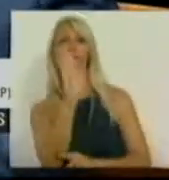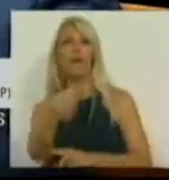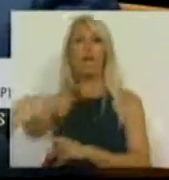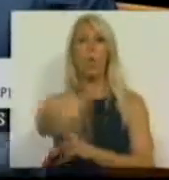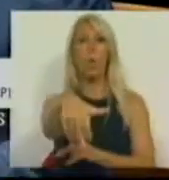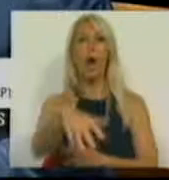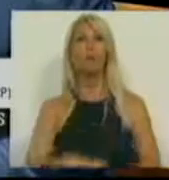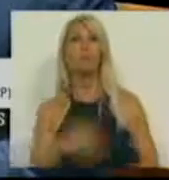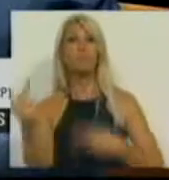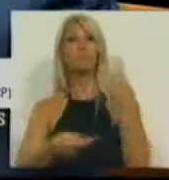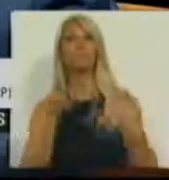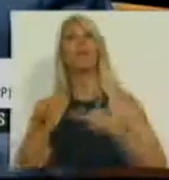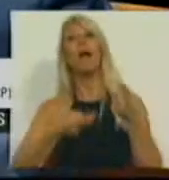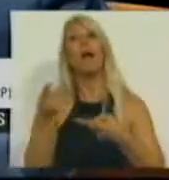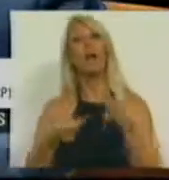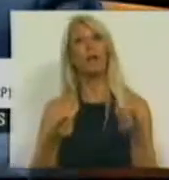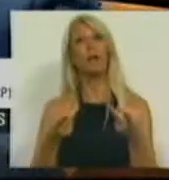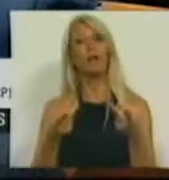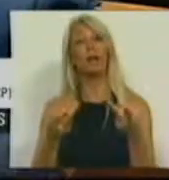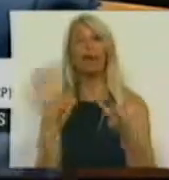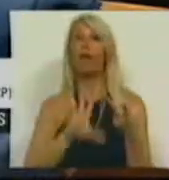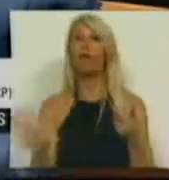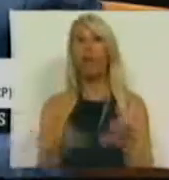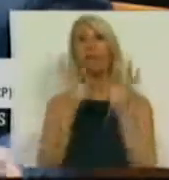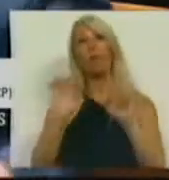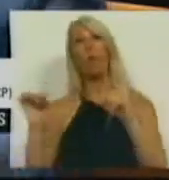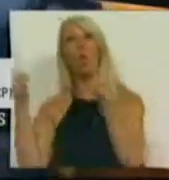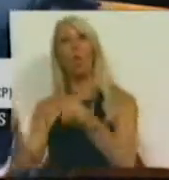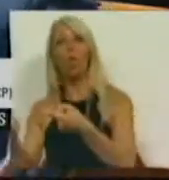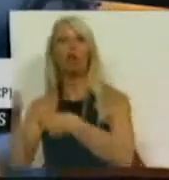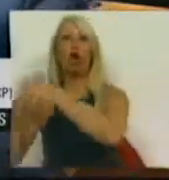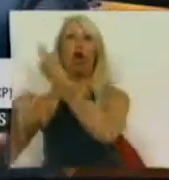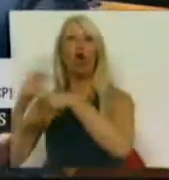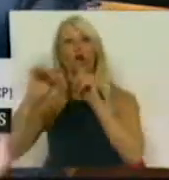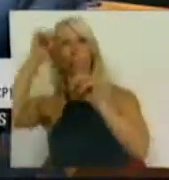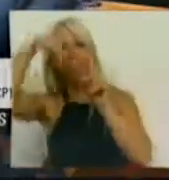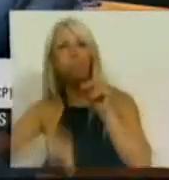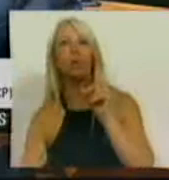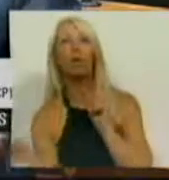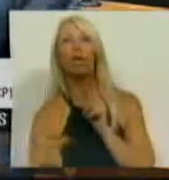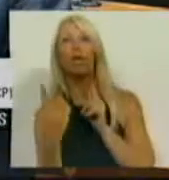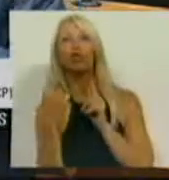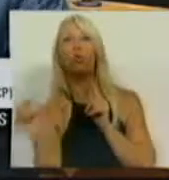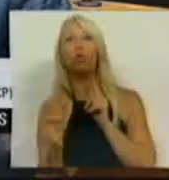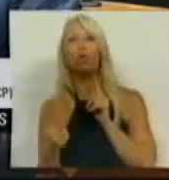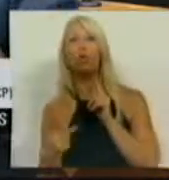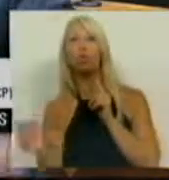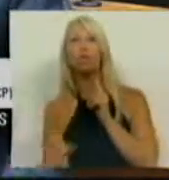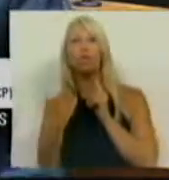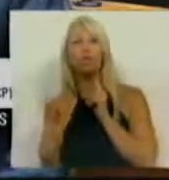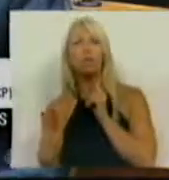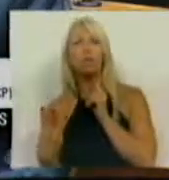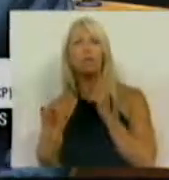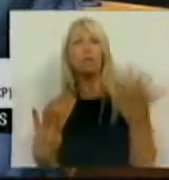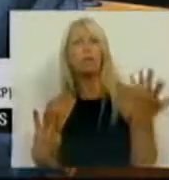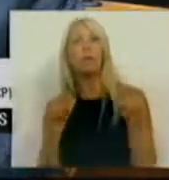ser avaliada da mesma forma que a loja que está no piso menos um, menos dois ou menos três. E é isso que nós